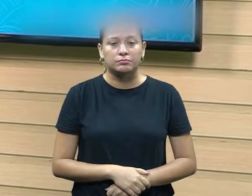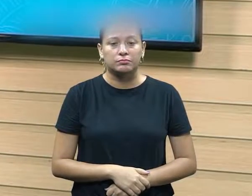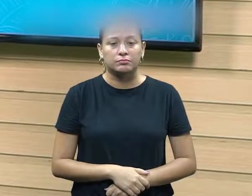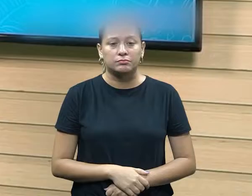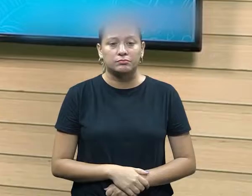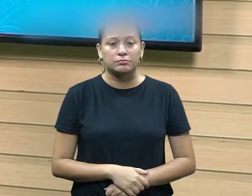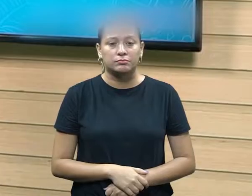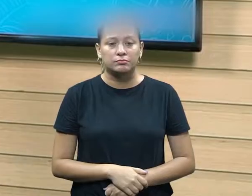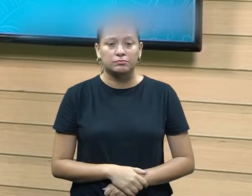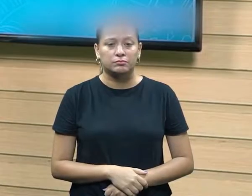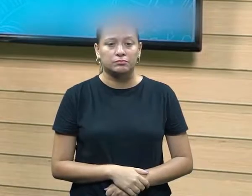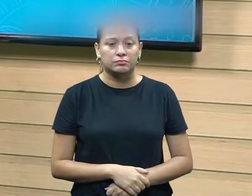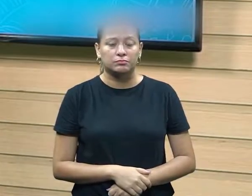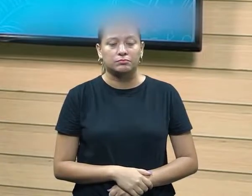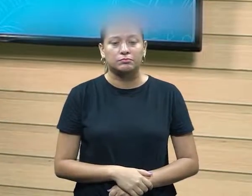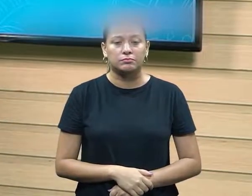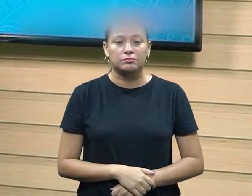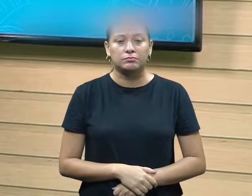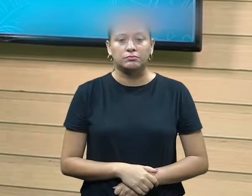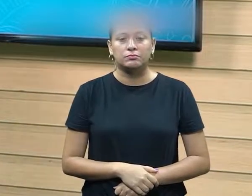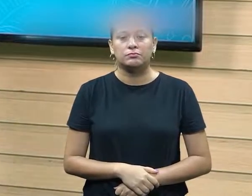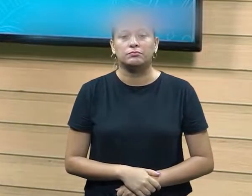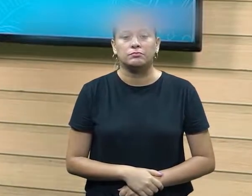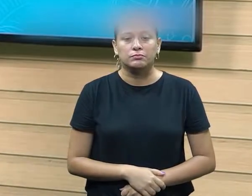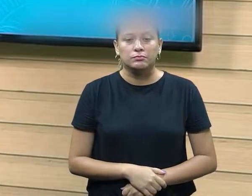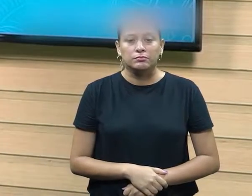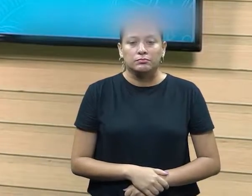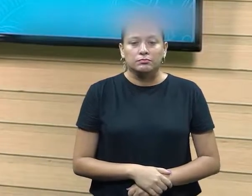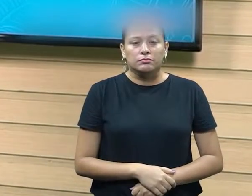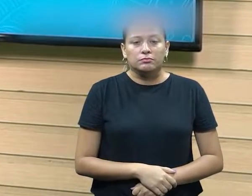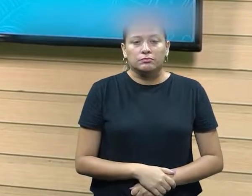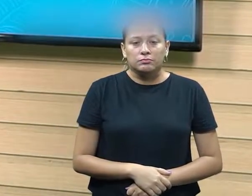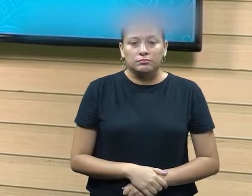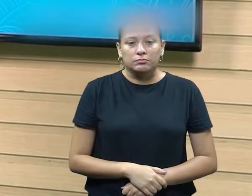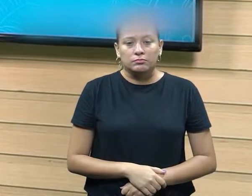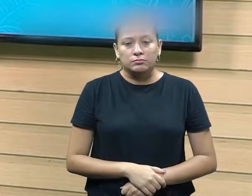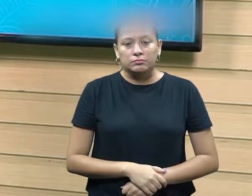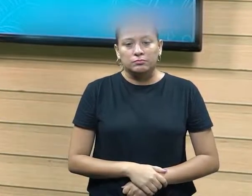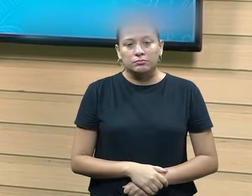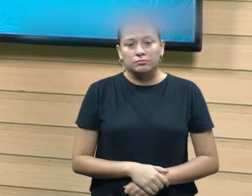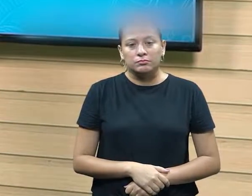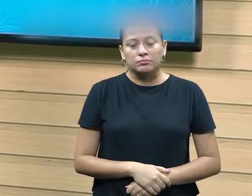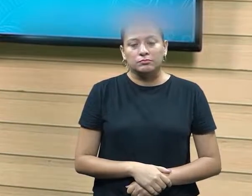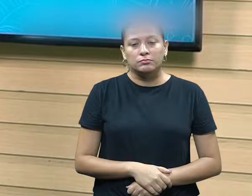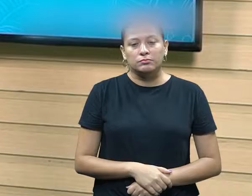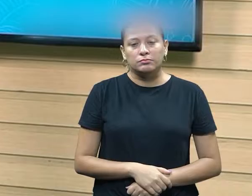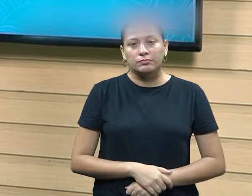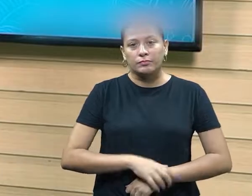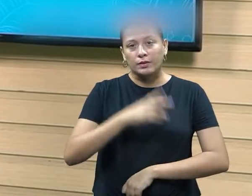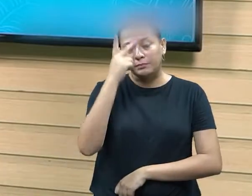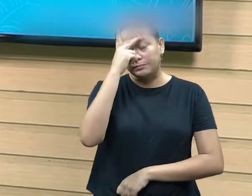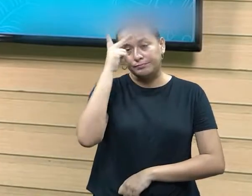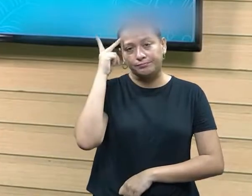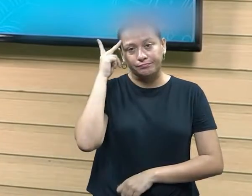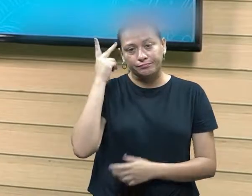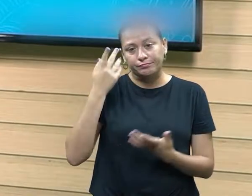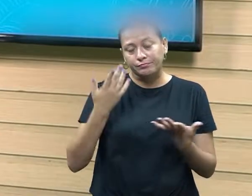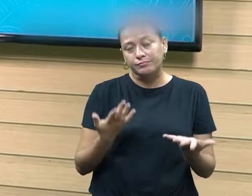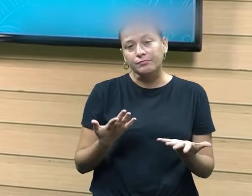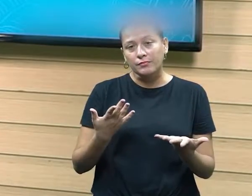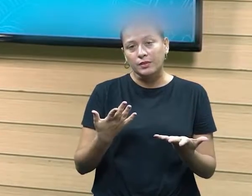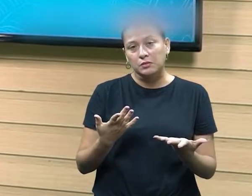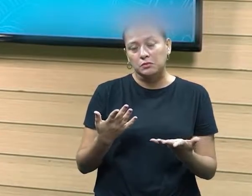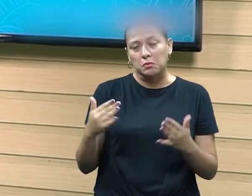chegar e como a gente tem visto, né, que algumas pessoas não compreendem o ser humano, vamos dizer, a pessoa que está em condição de rua,